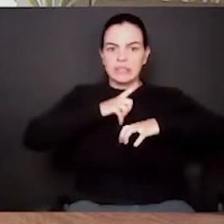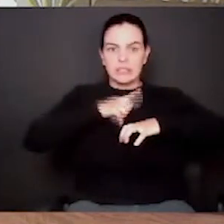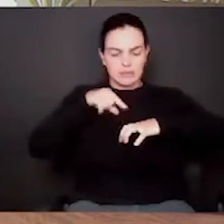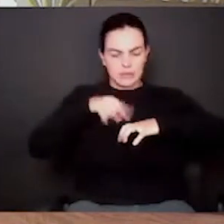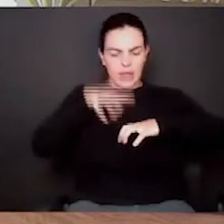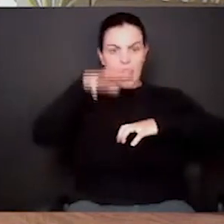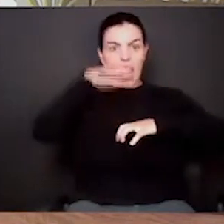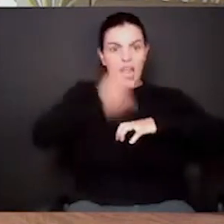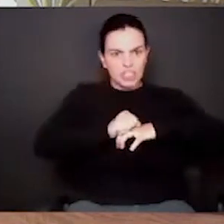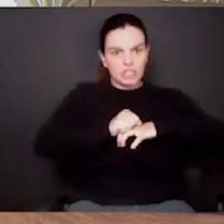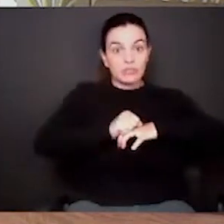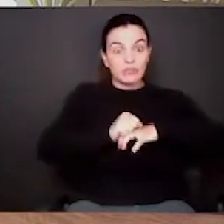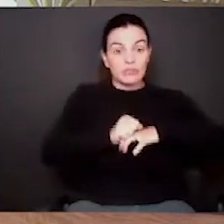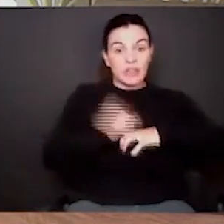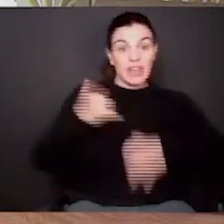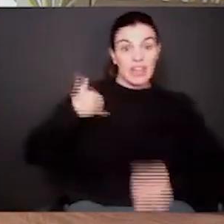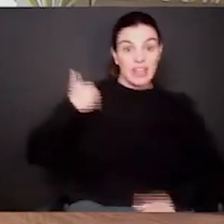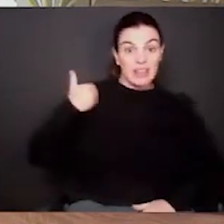idade.